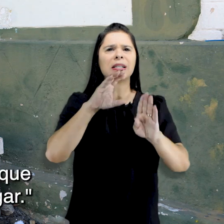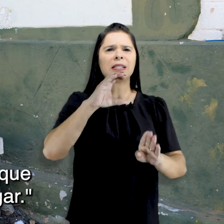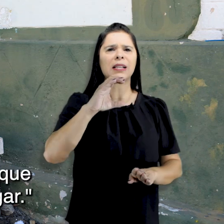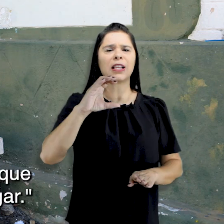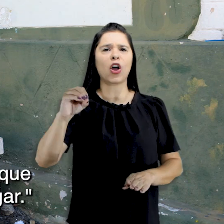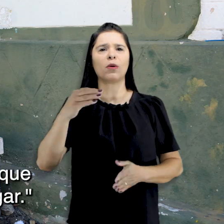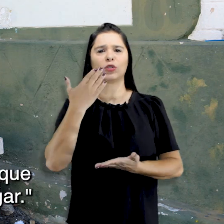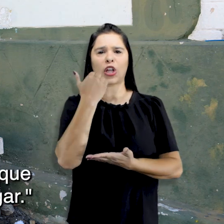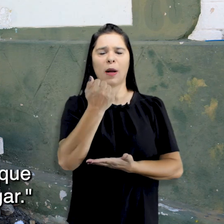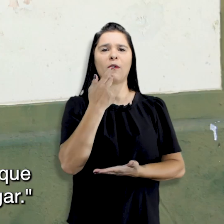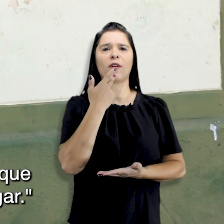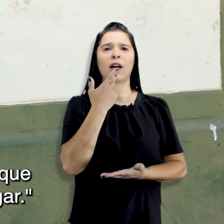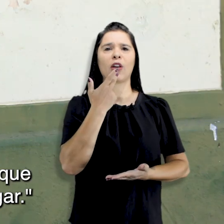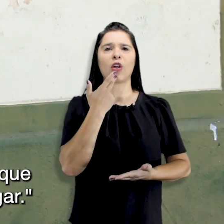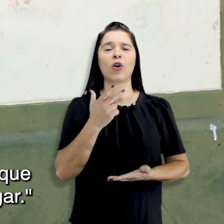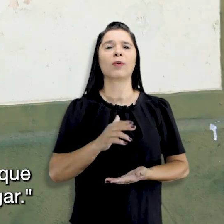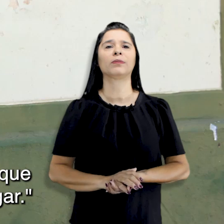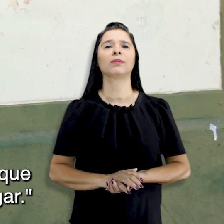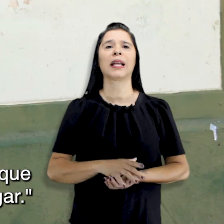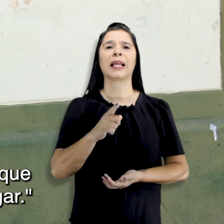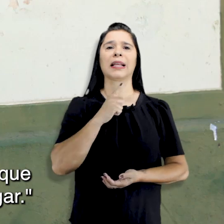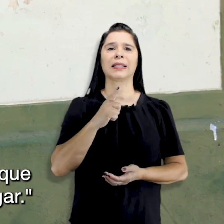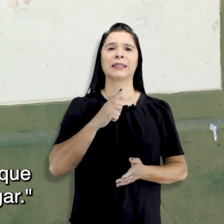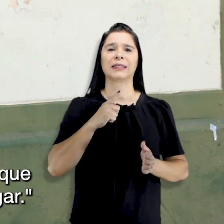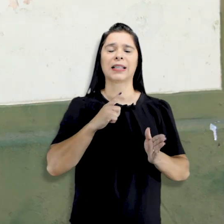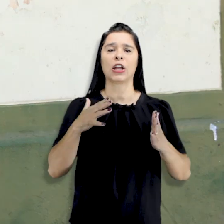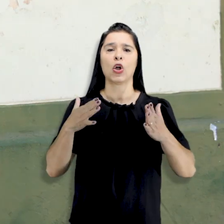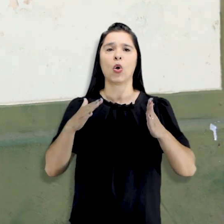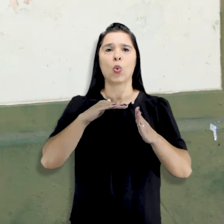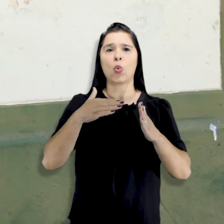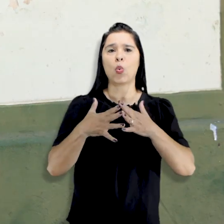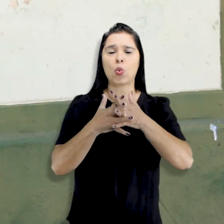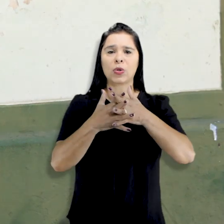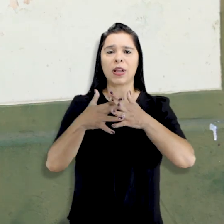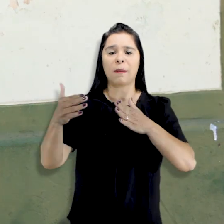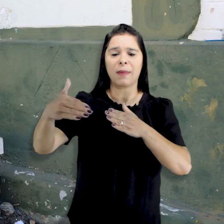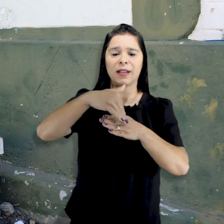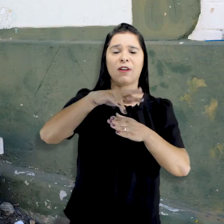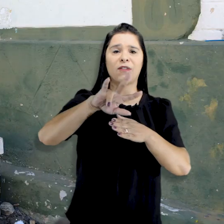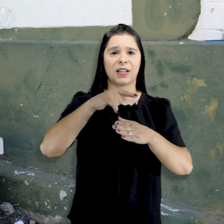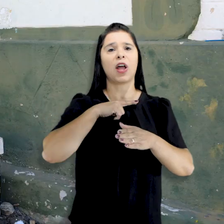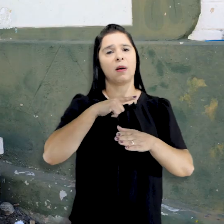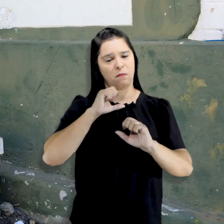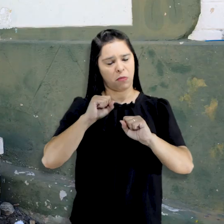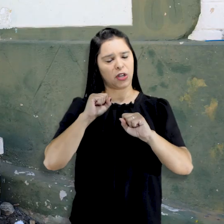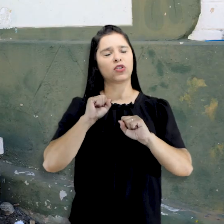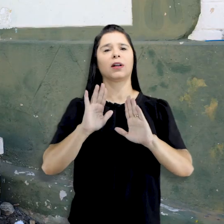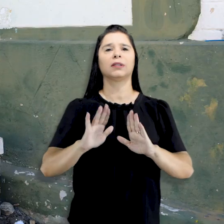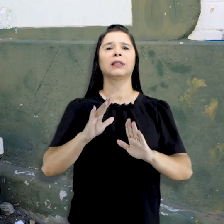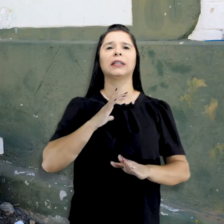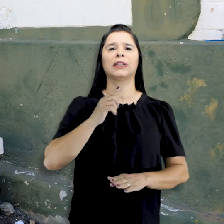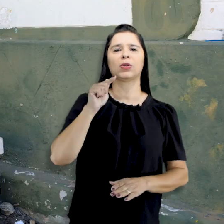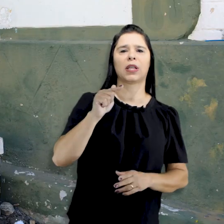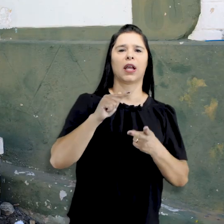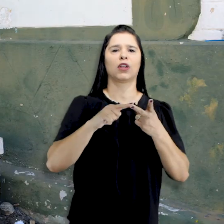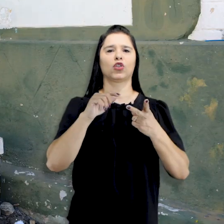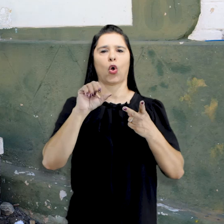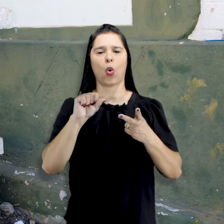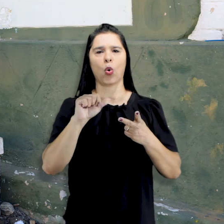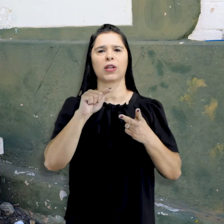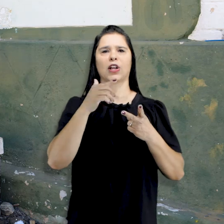lá, falou, Sr. Jadir, tem um cruzamento que eu tenho de fazer e não tem outro lugar. Eu falei, não, beleza, deixa que eu faço. Isso, deu 7 horas, 7h30, o ônibus